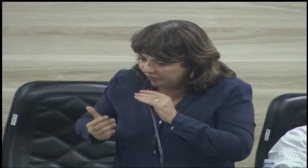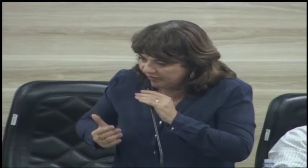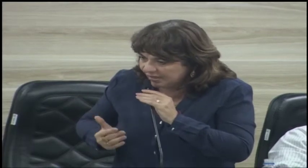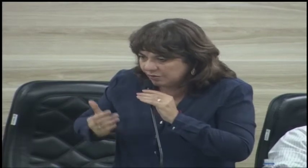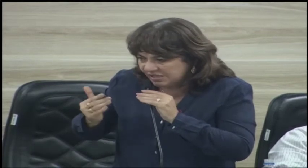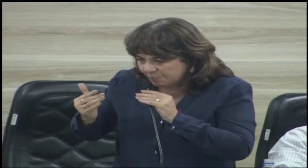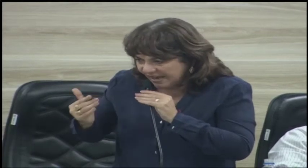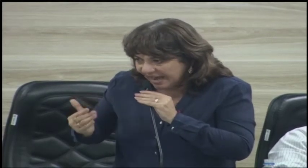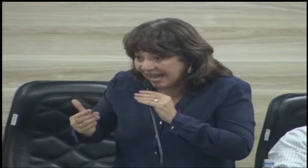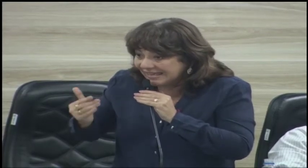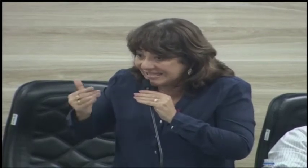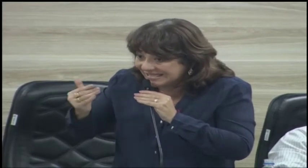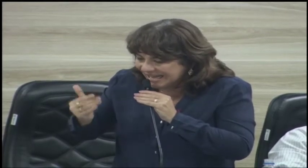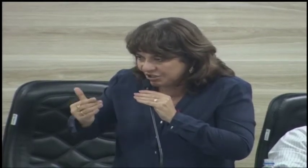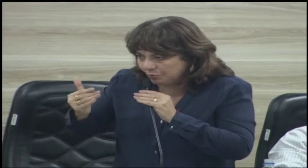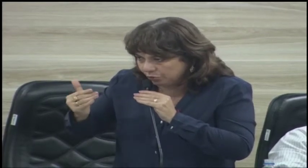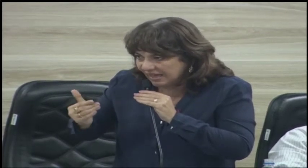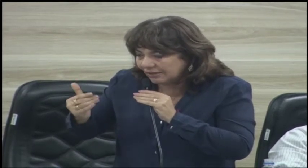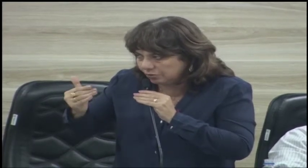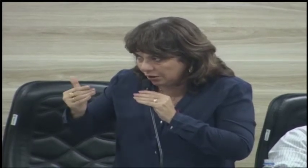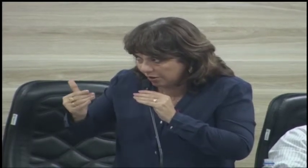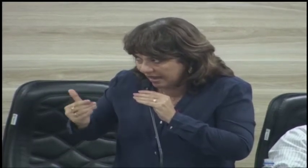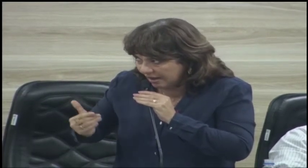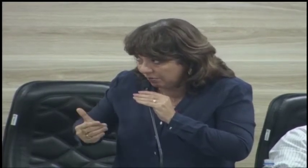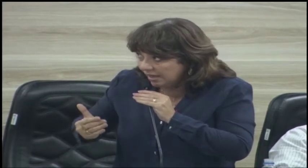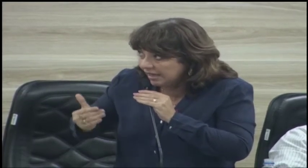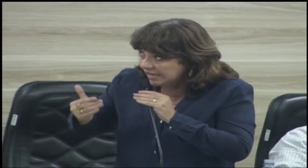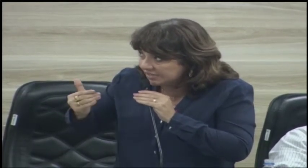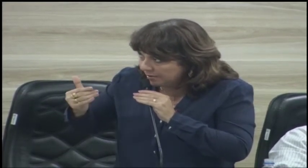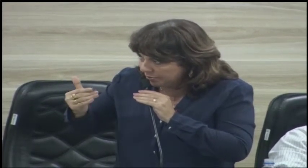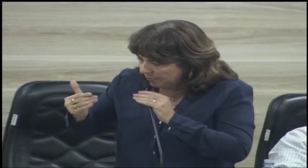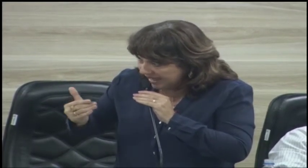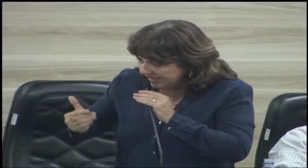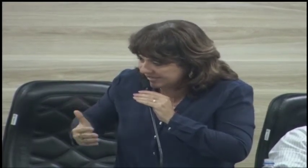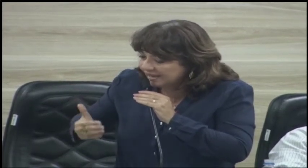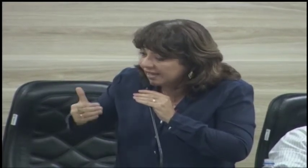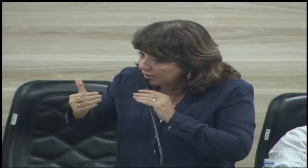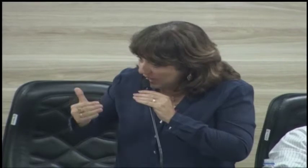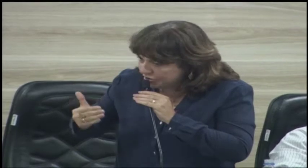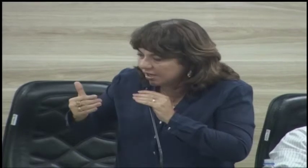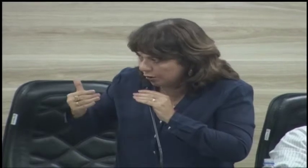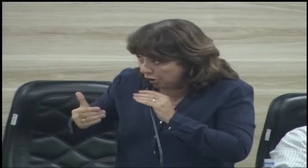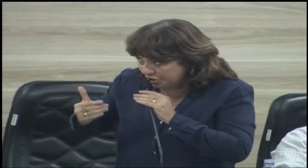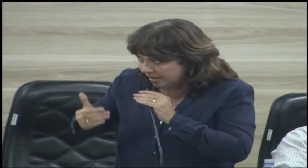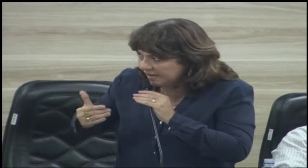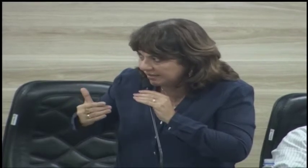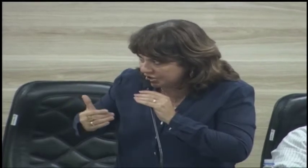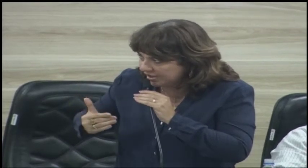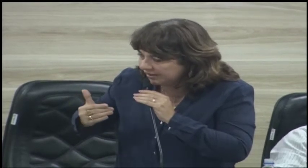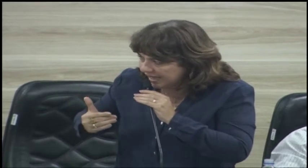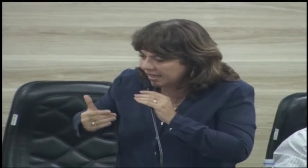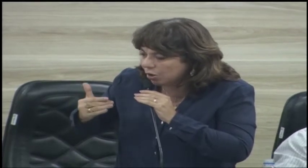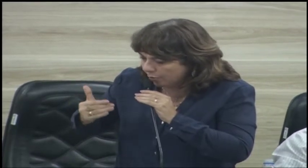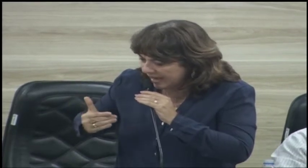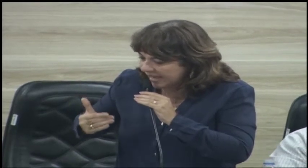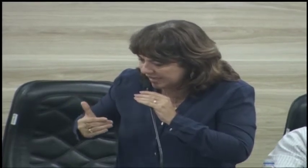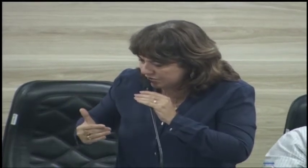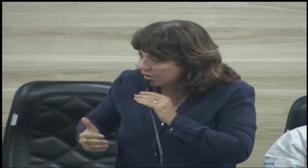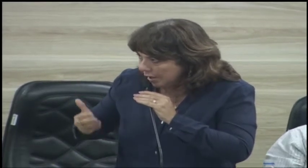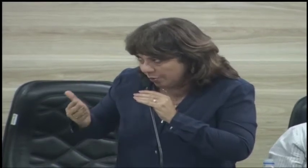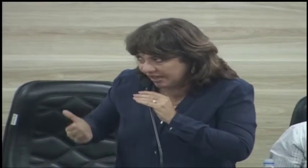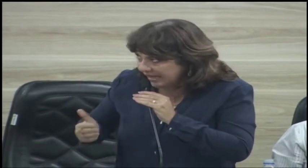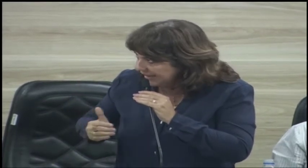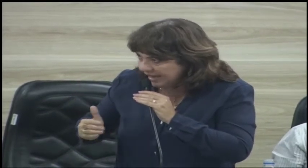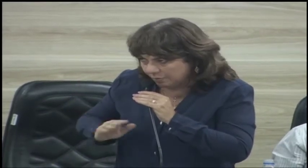eu prefiro esperar que seja mudado de local, isso é uma promessa, e eu acho que, logicamente, a gente tem que cobrar